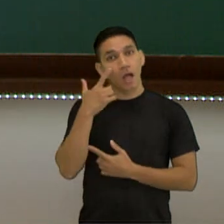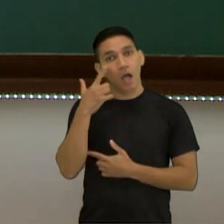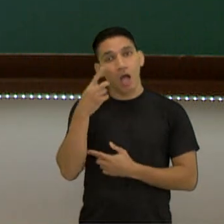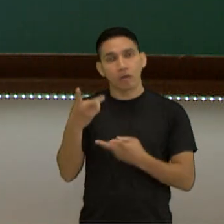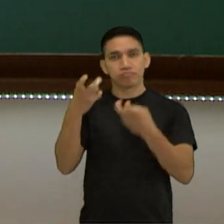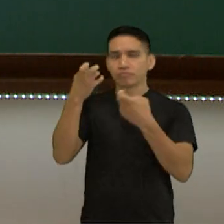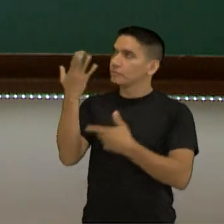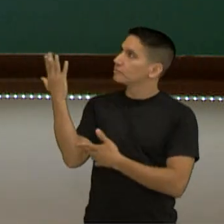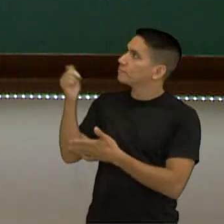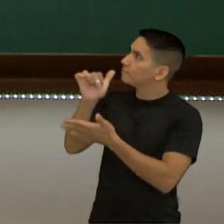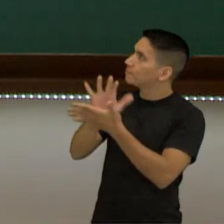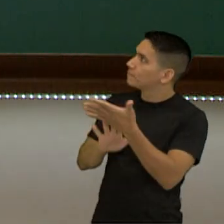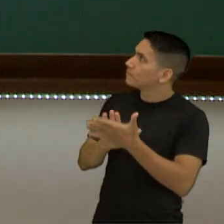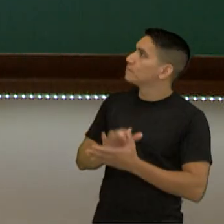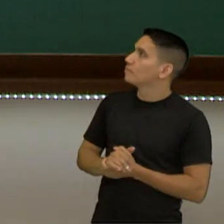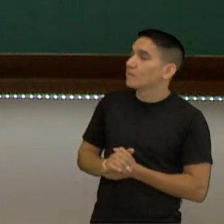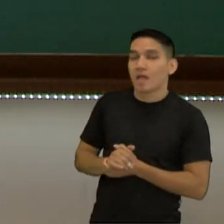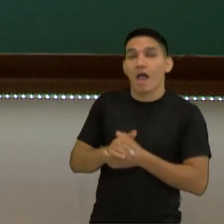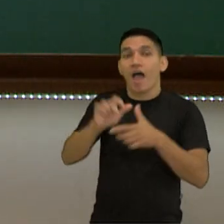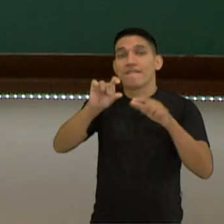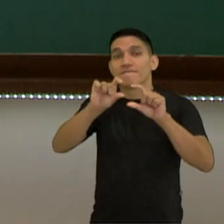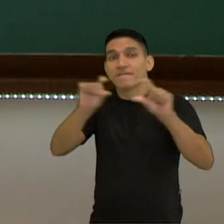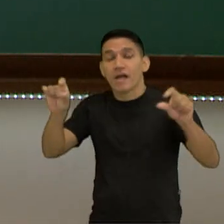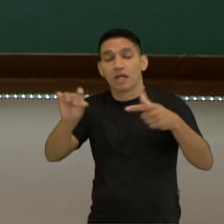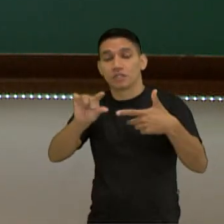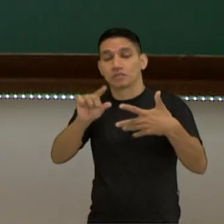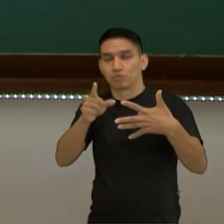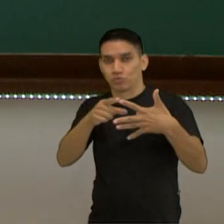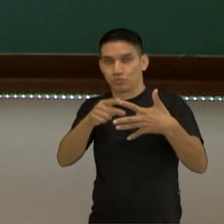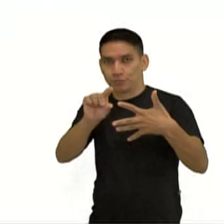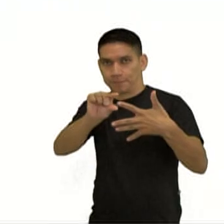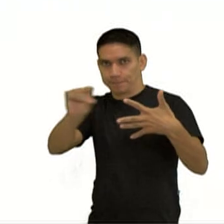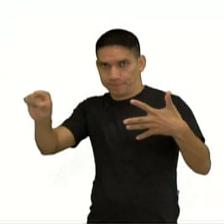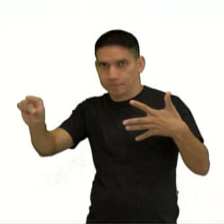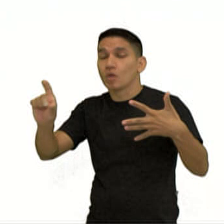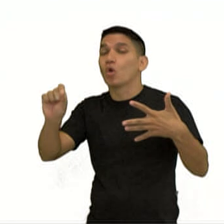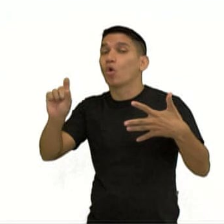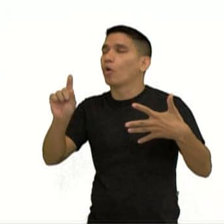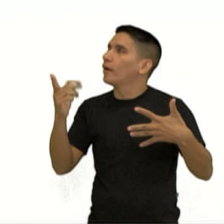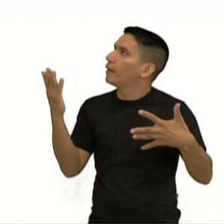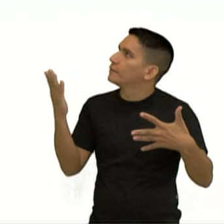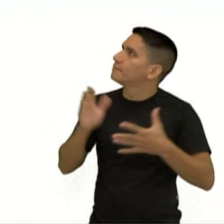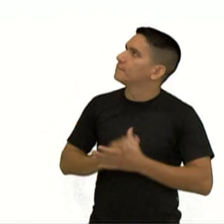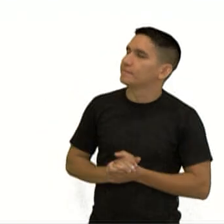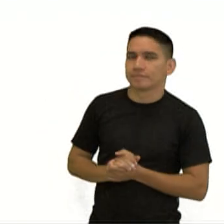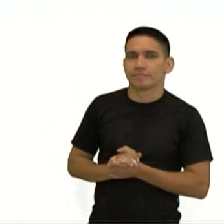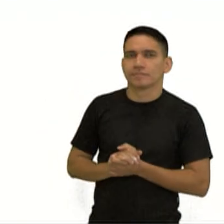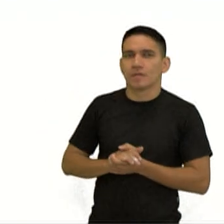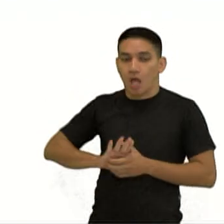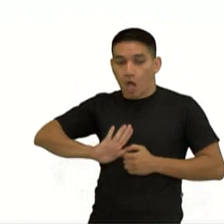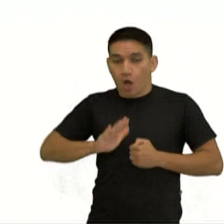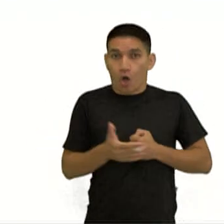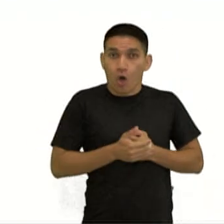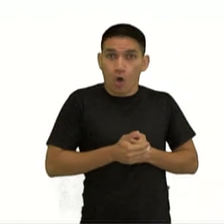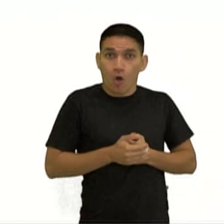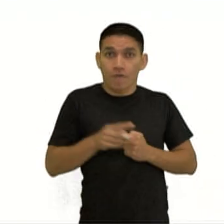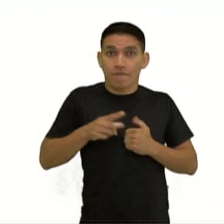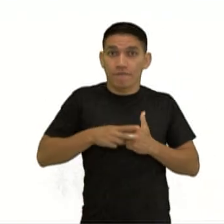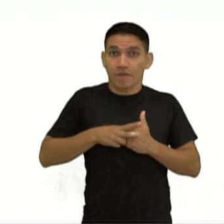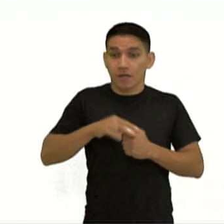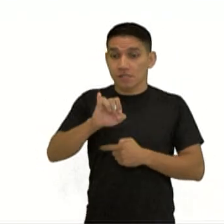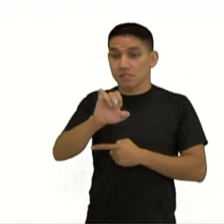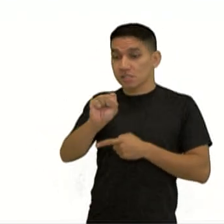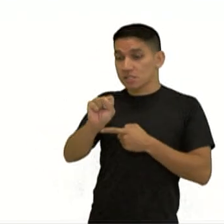Observando o nosso exercício, na frase 2, ou na linha 2, o autor omite o verbo is,